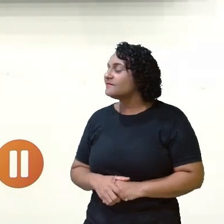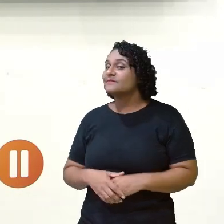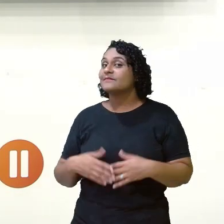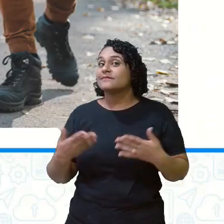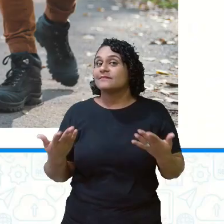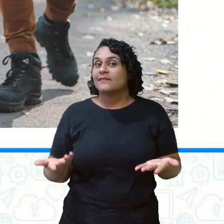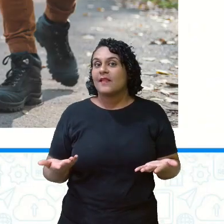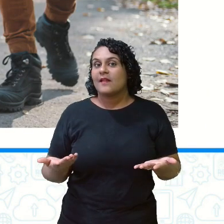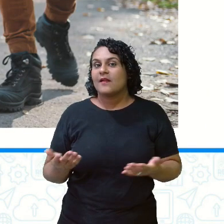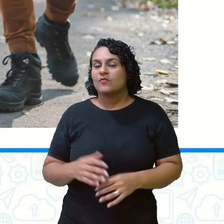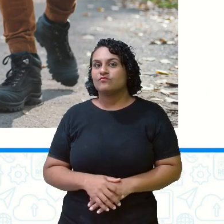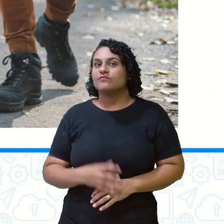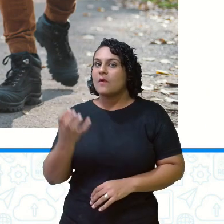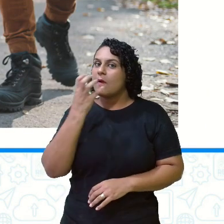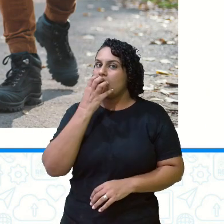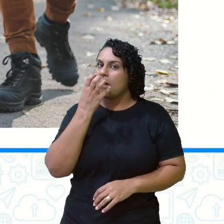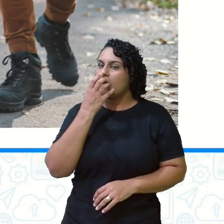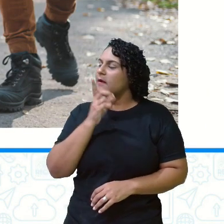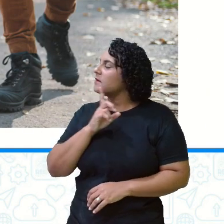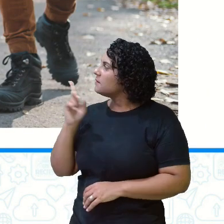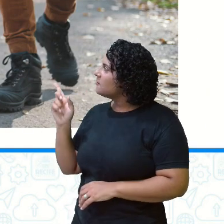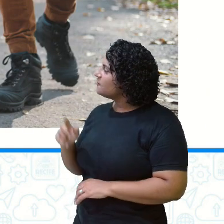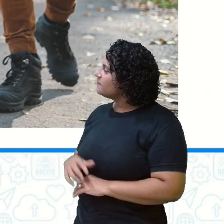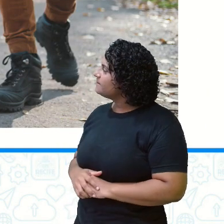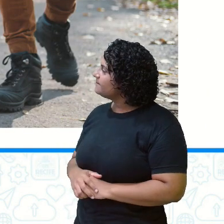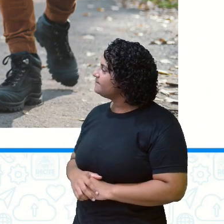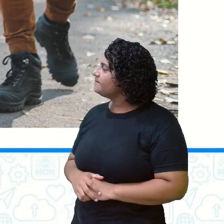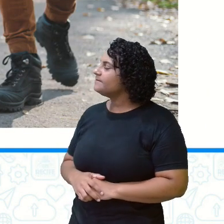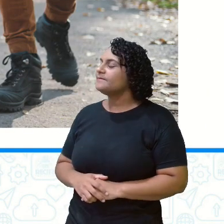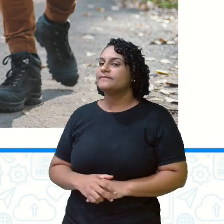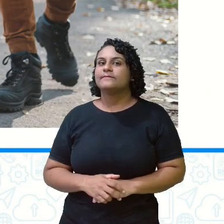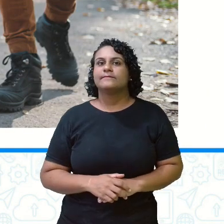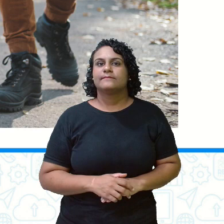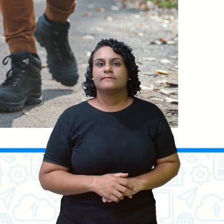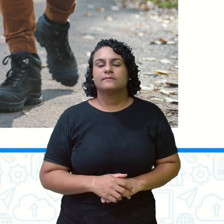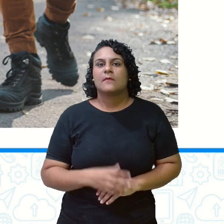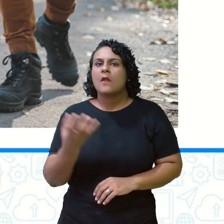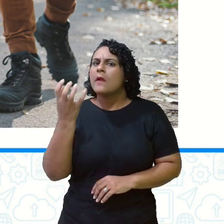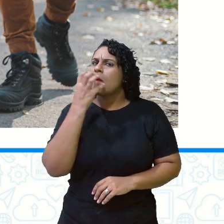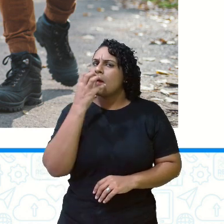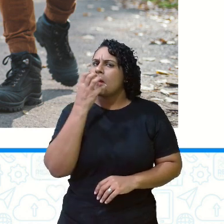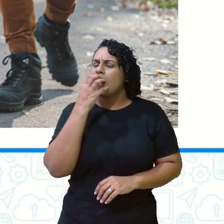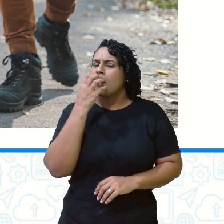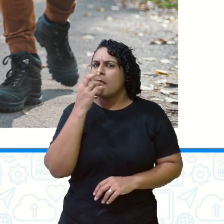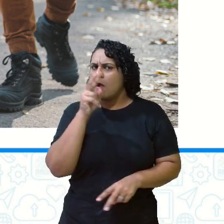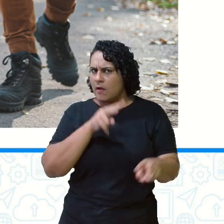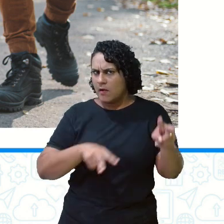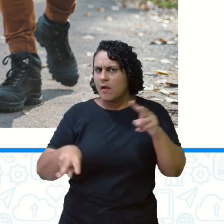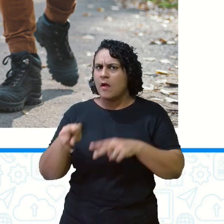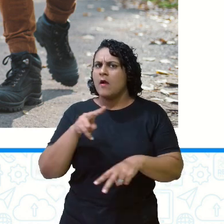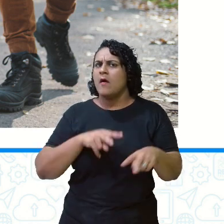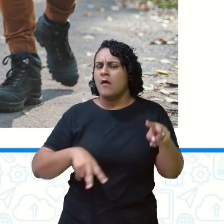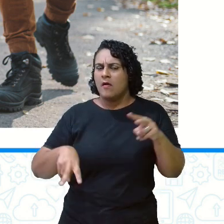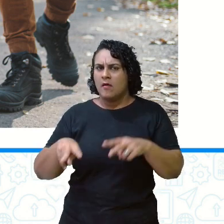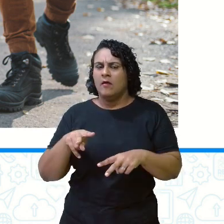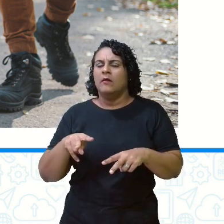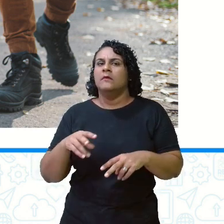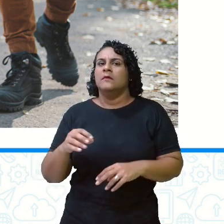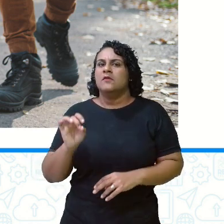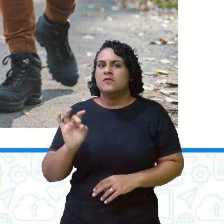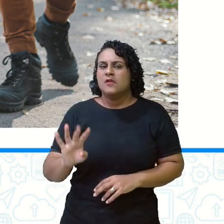E agora, esse cachorro aí? O que é que o cachorro observa, tá? Só tem aí